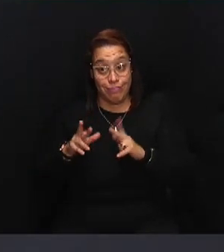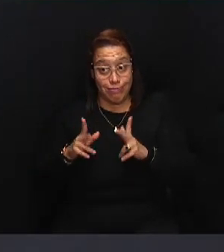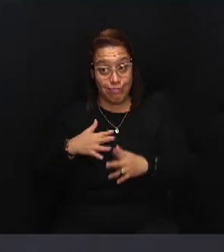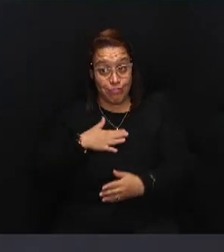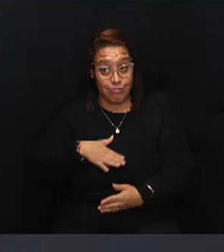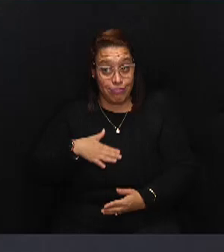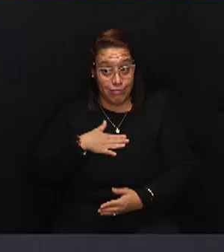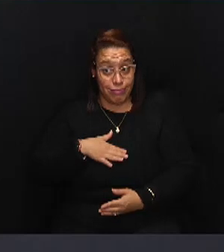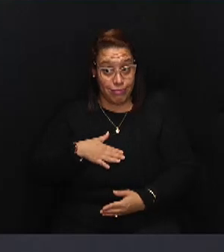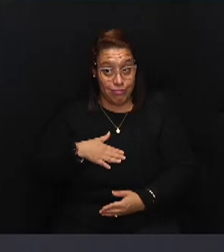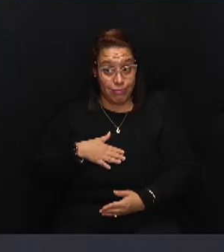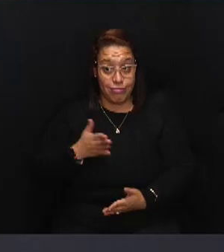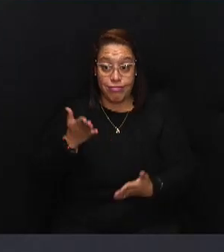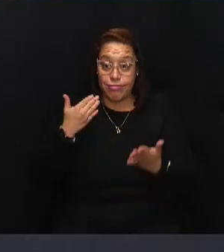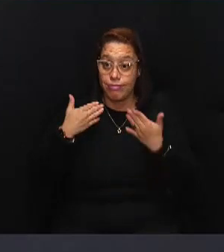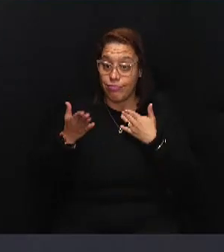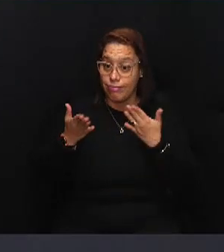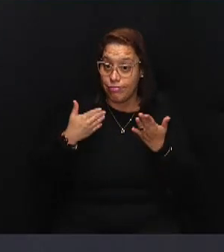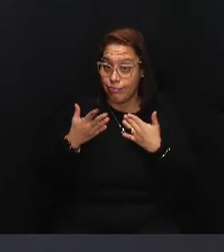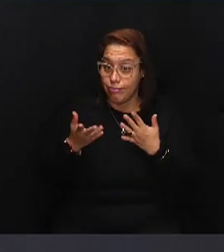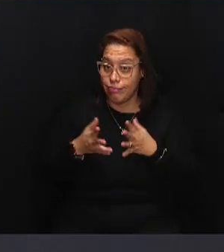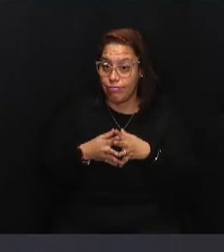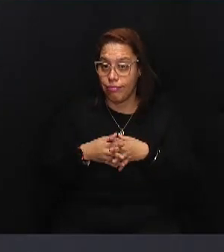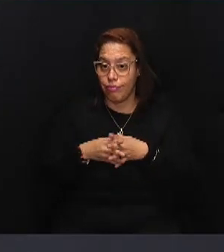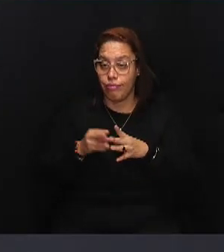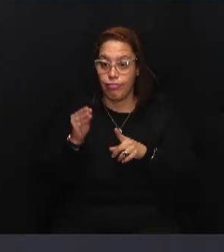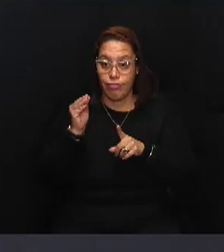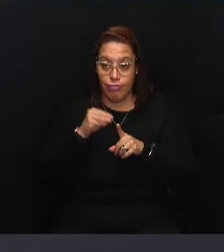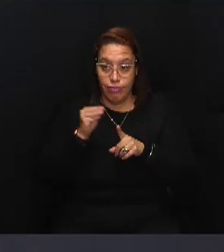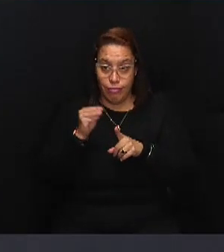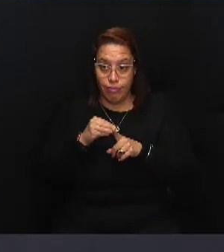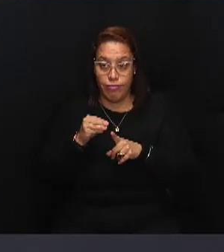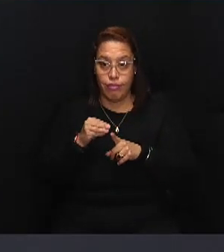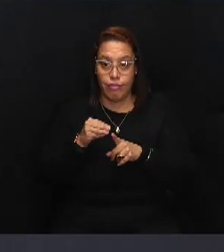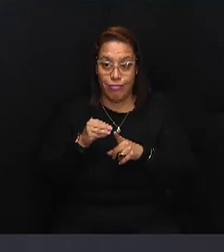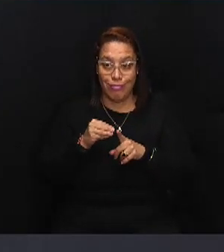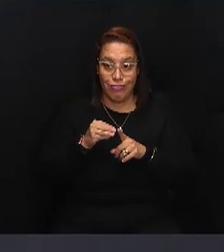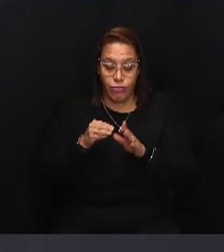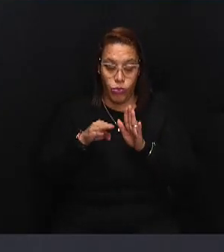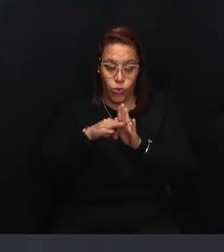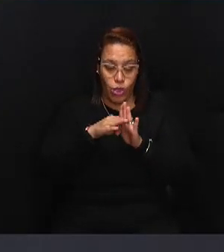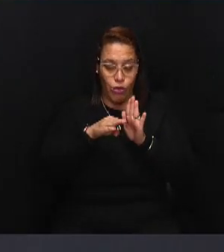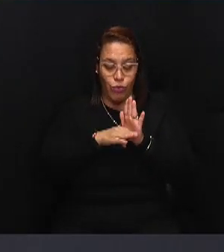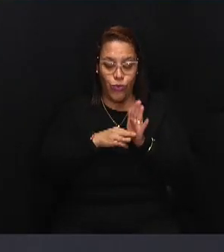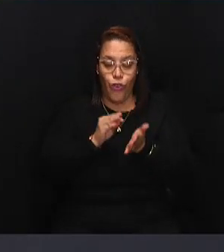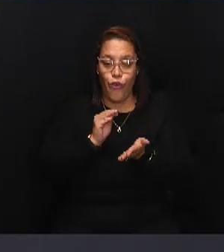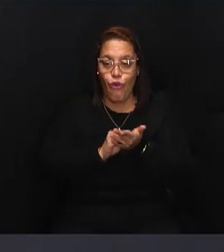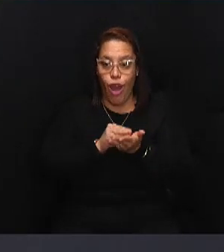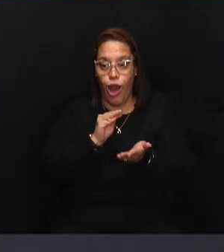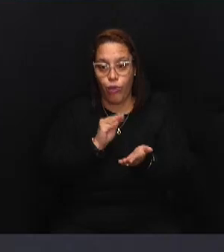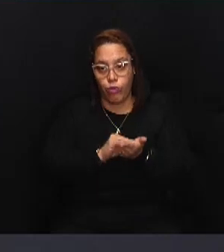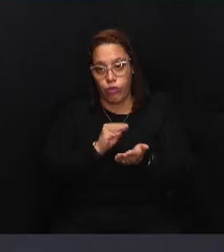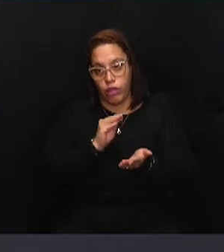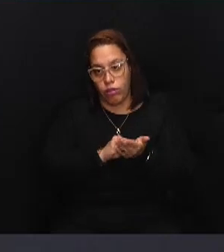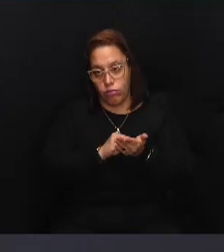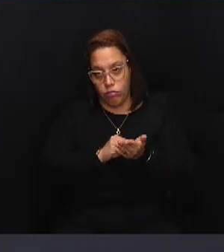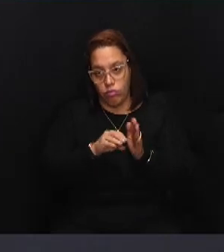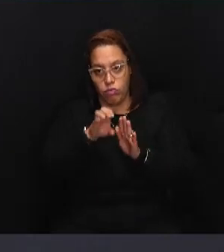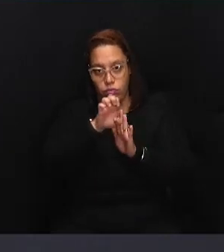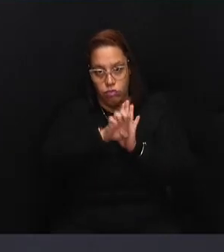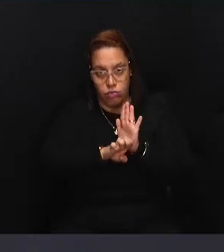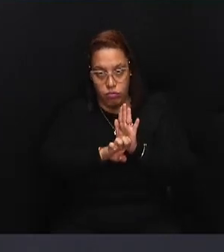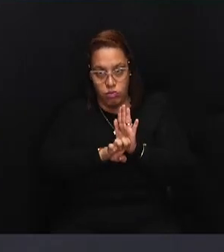que a senhora comentasse essas vulnerabilidades, essas lacunas no Código de Defesa do Idoso. Só